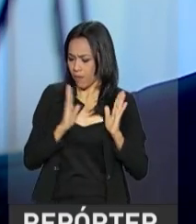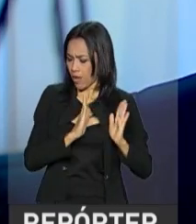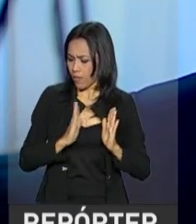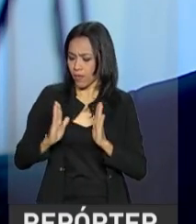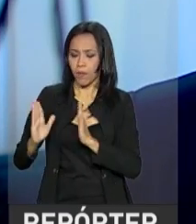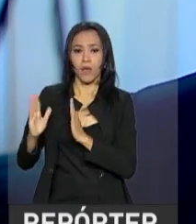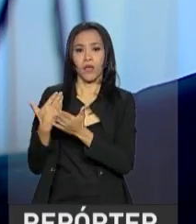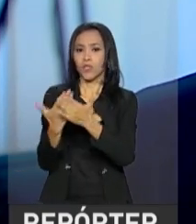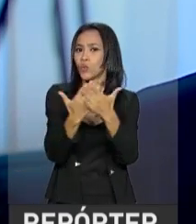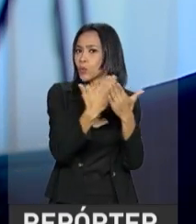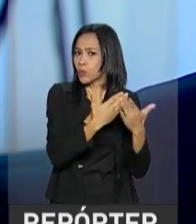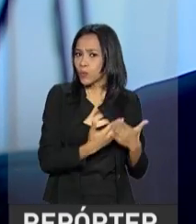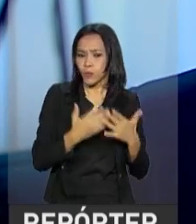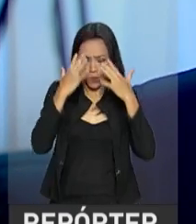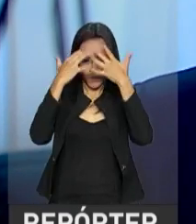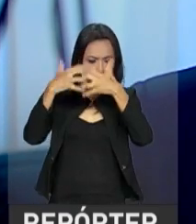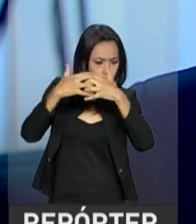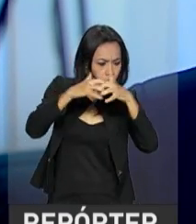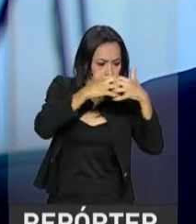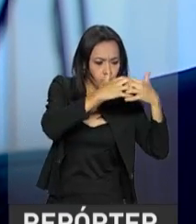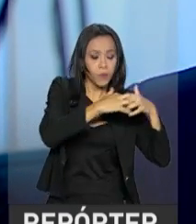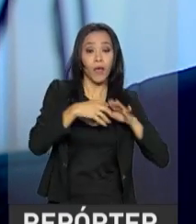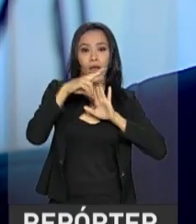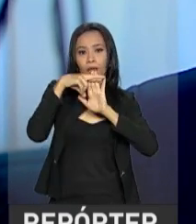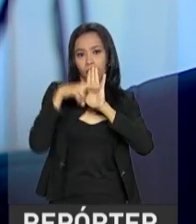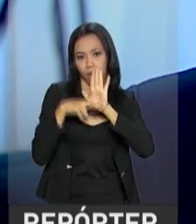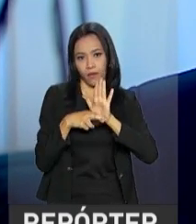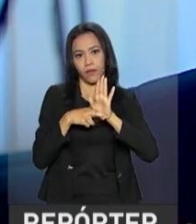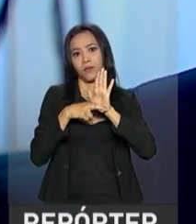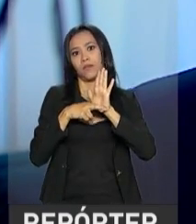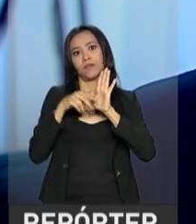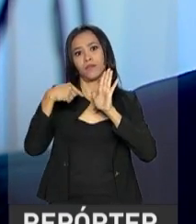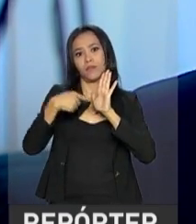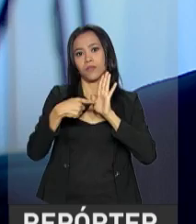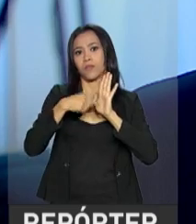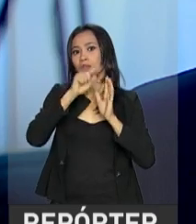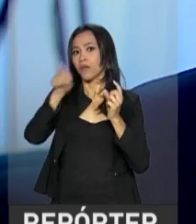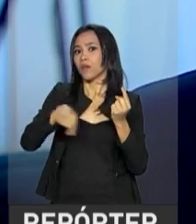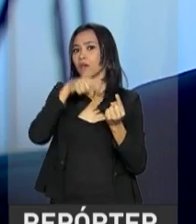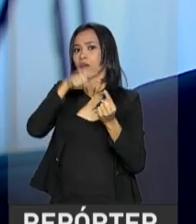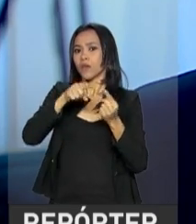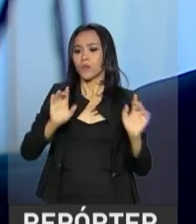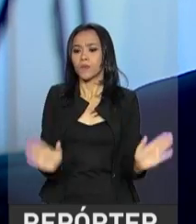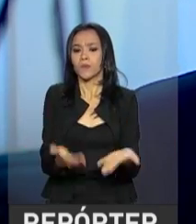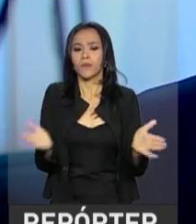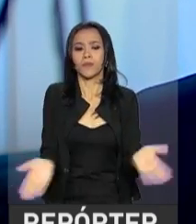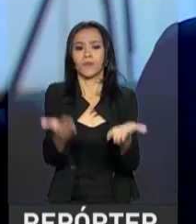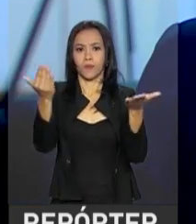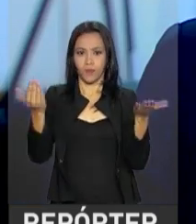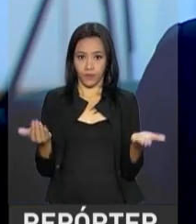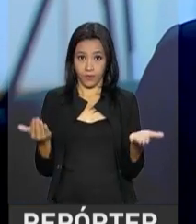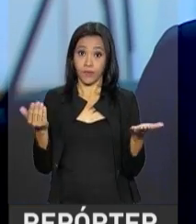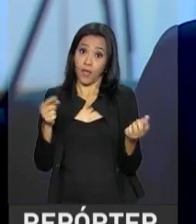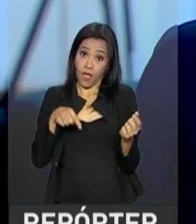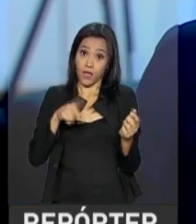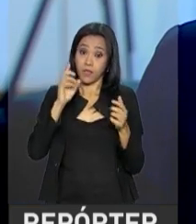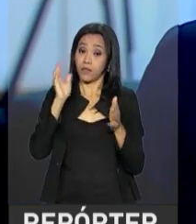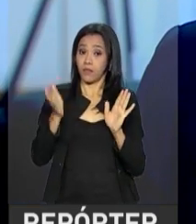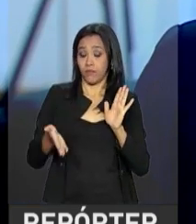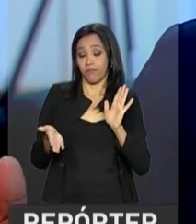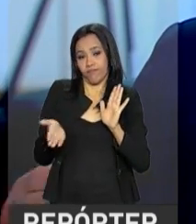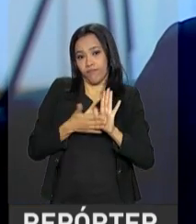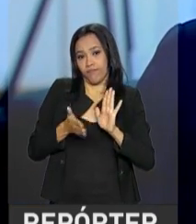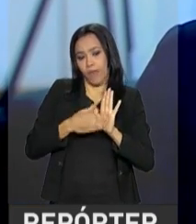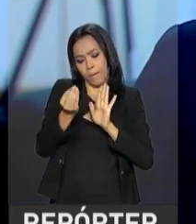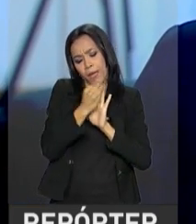estudos eh de terem regras que eh estimulassem estimulam a concorrência é essas medidas